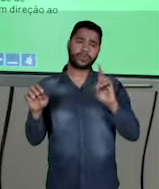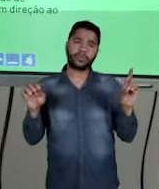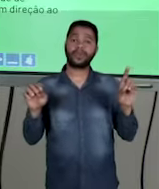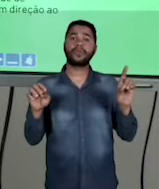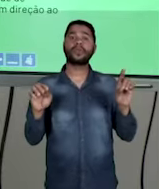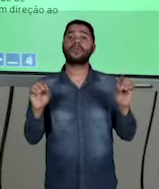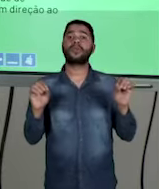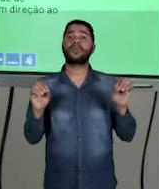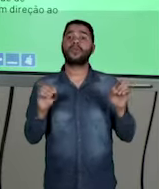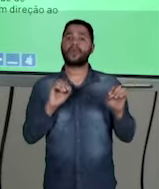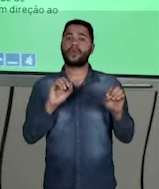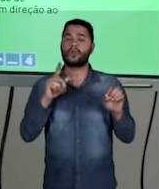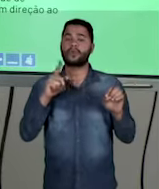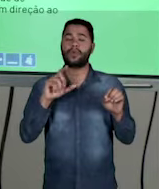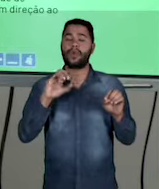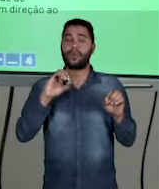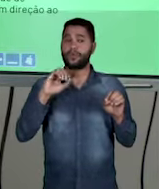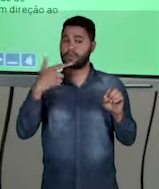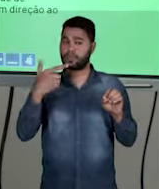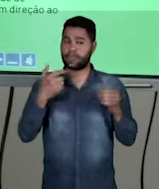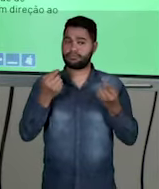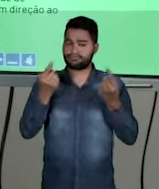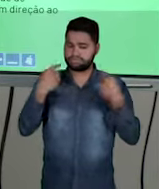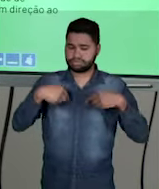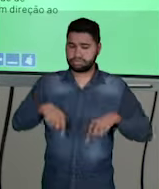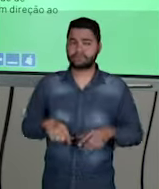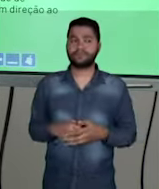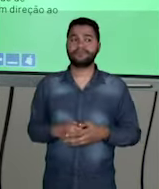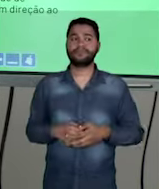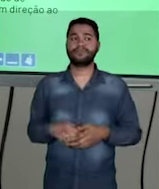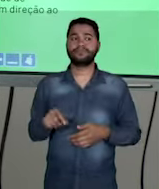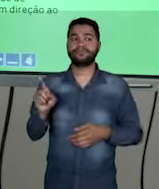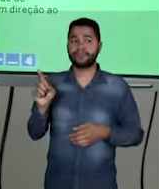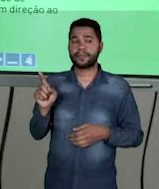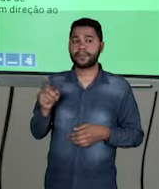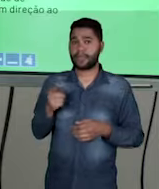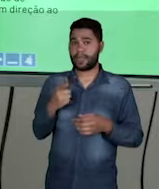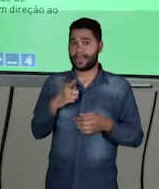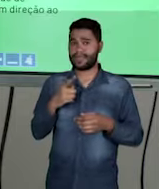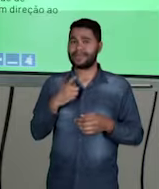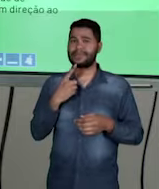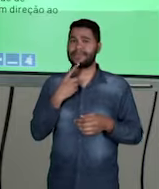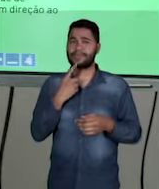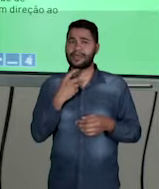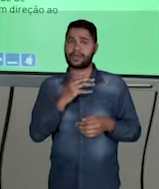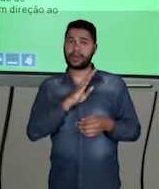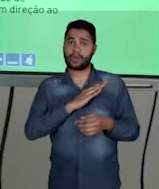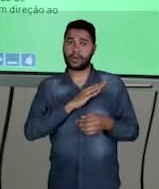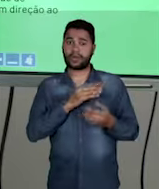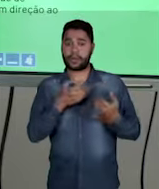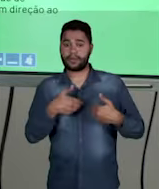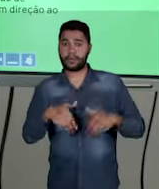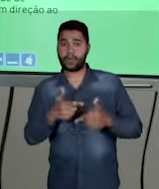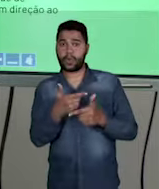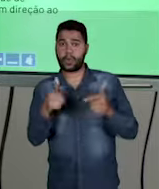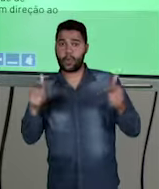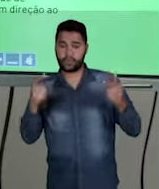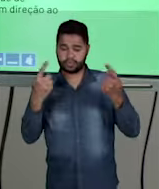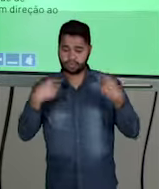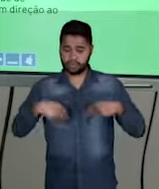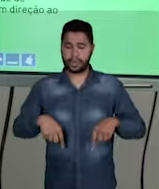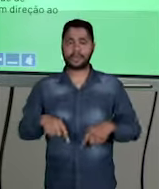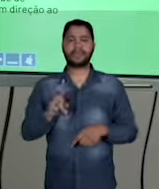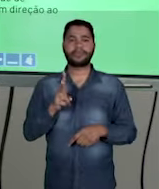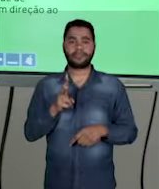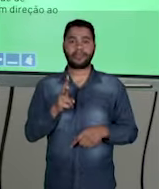Oxigênio. Atuam transportando sangue do coração para outras partes do corpo? Exatamente. Ela sempre